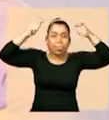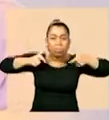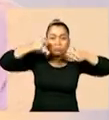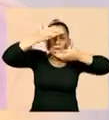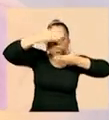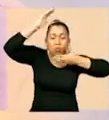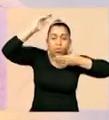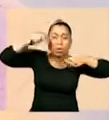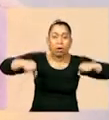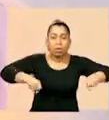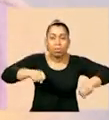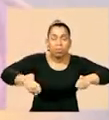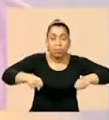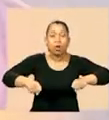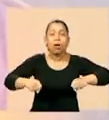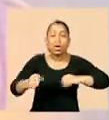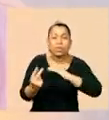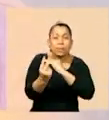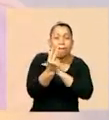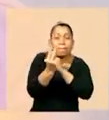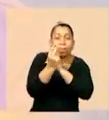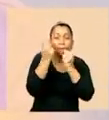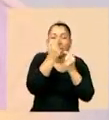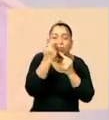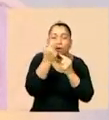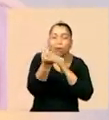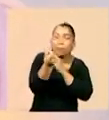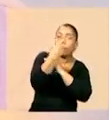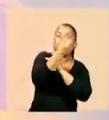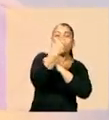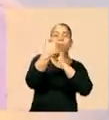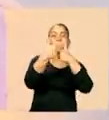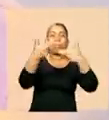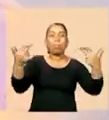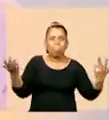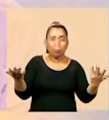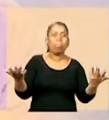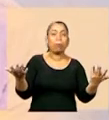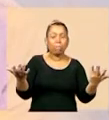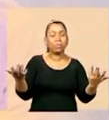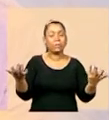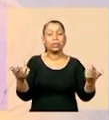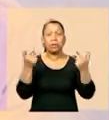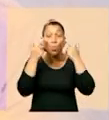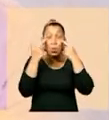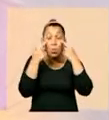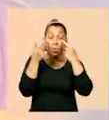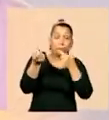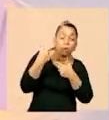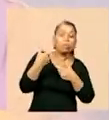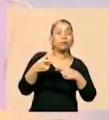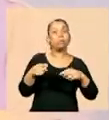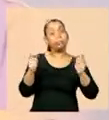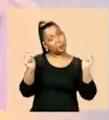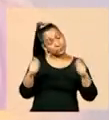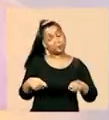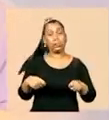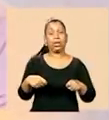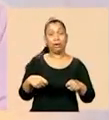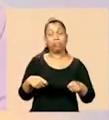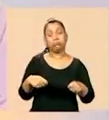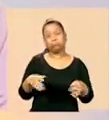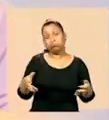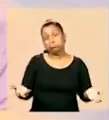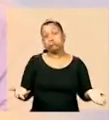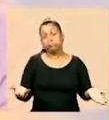de bicicleta sem capacete, pode protegê-lo de um besouro, de um cisco pegar no olho, que isso também pode